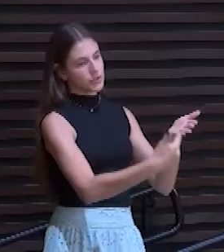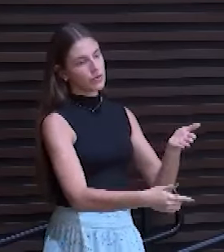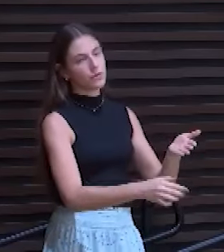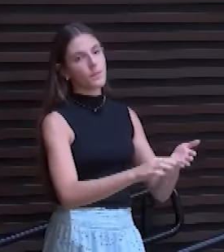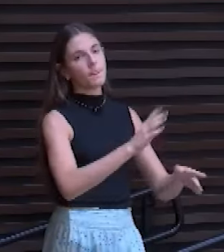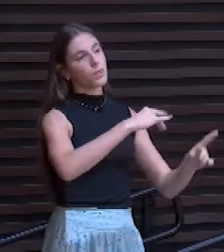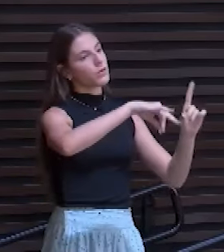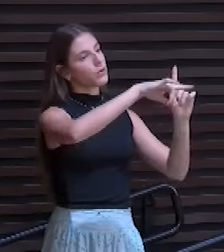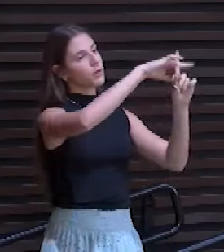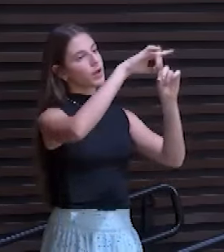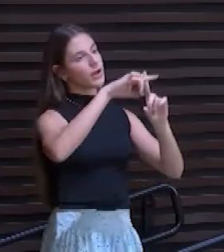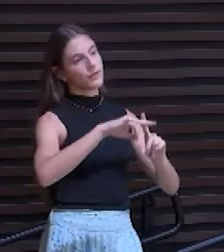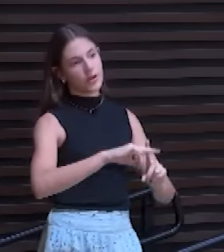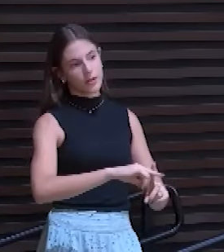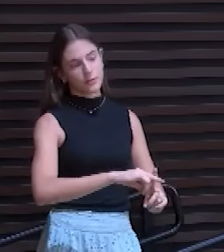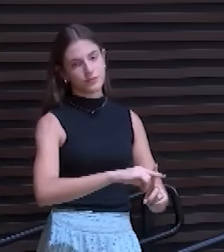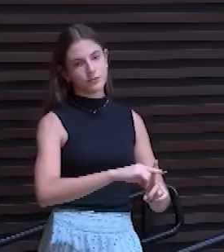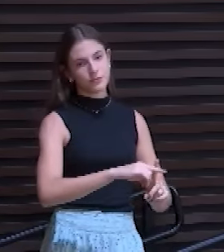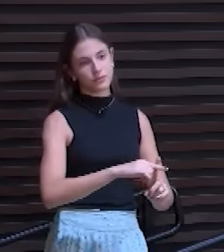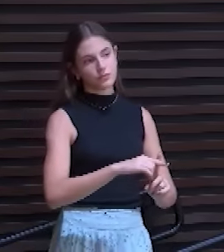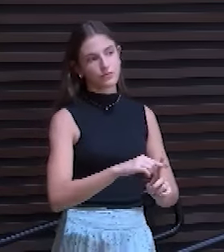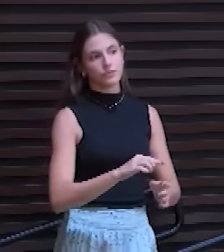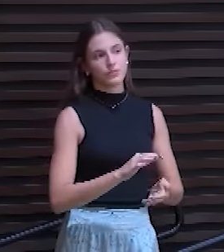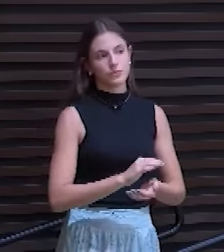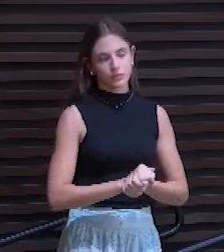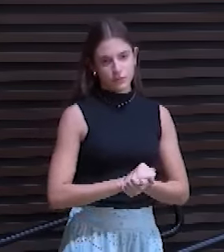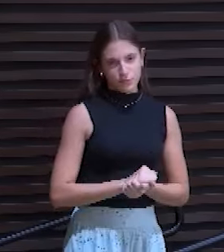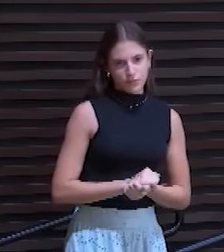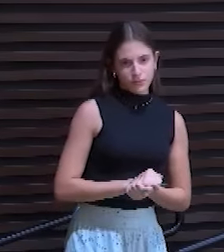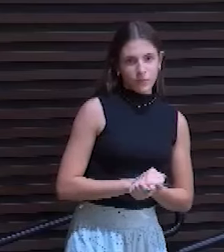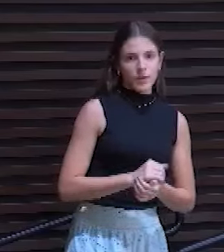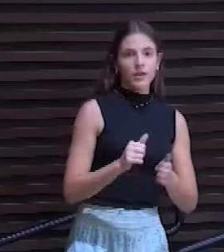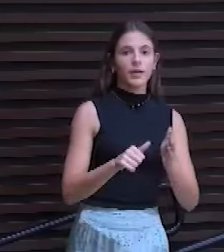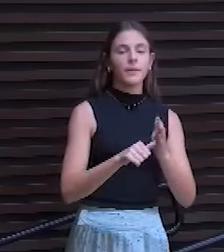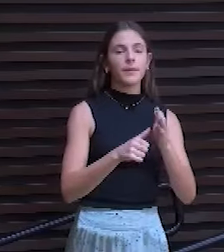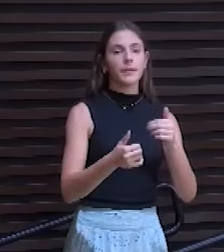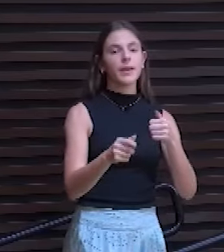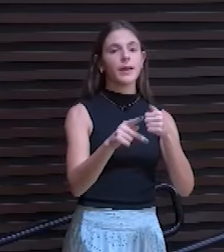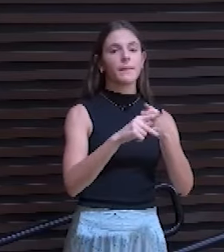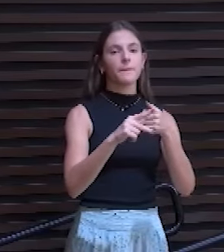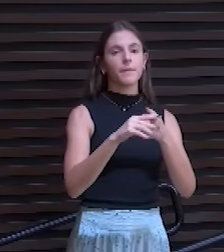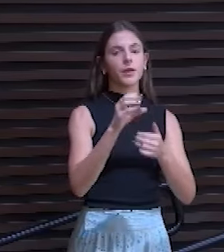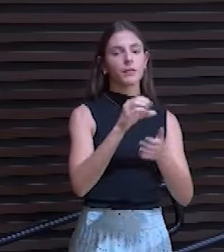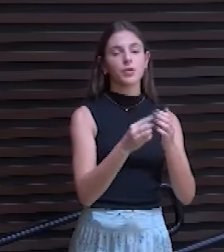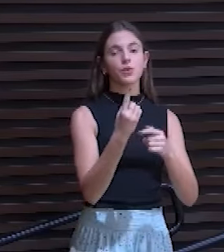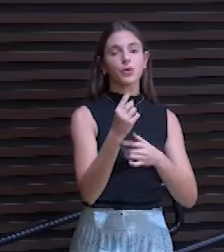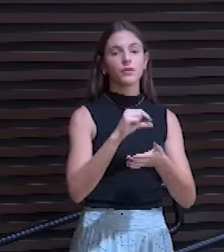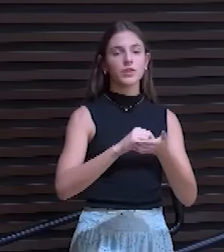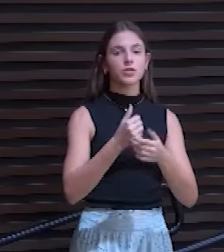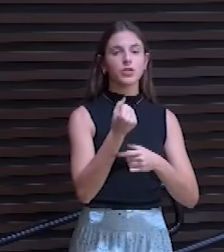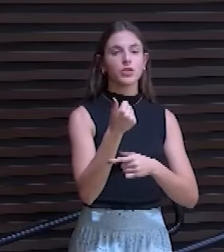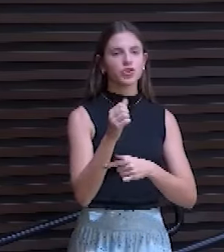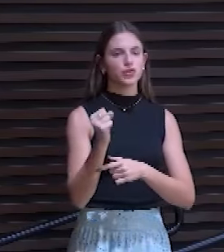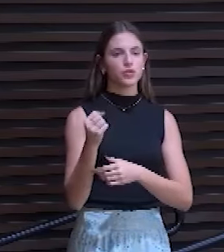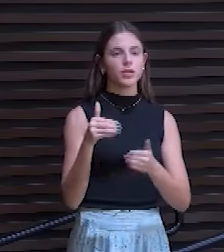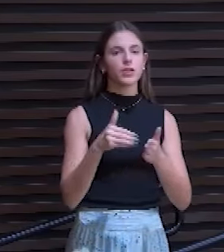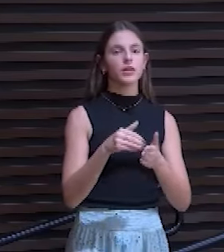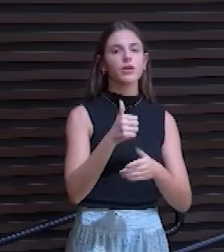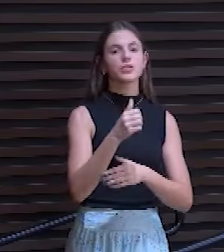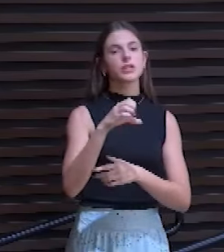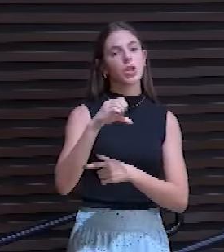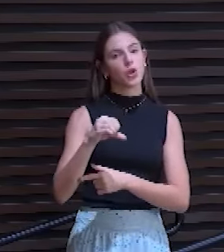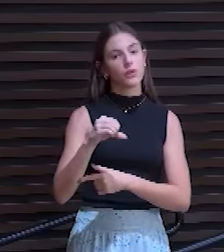no versículo 18 e 19. Presta atenção aí. 1 Pedro 1, 18 e 19. Sabendo